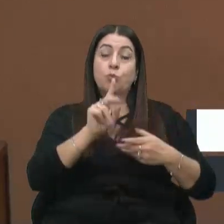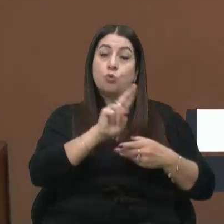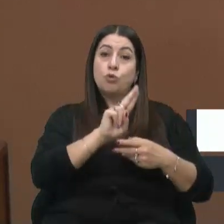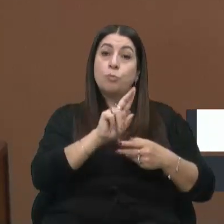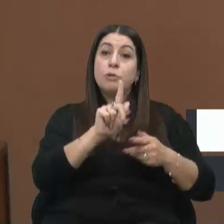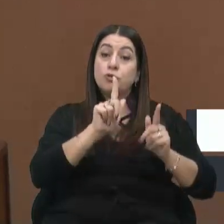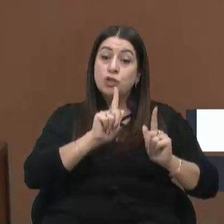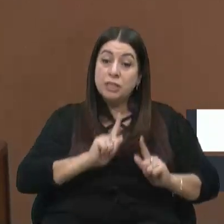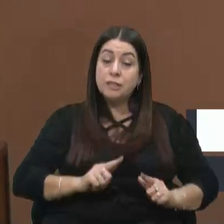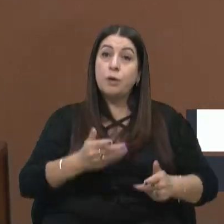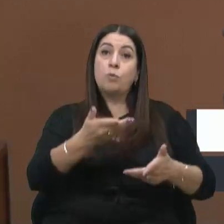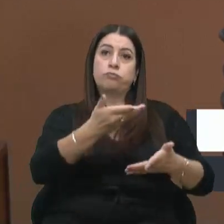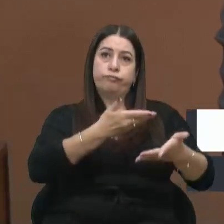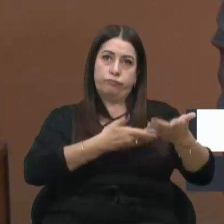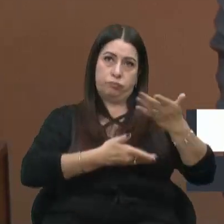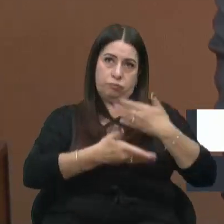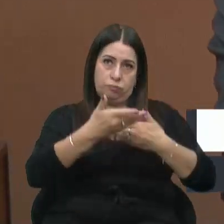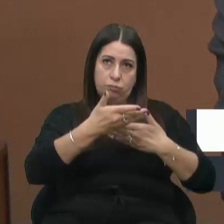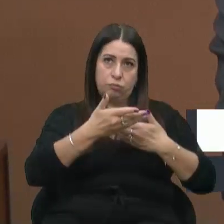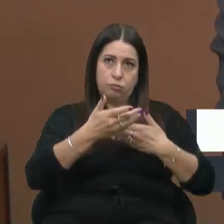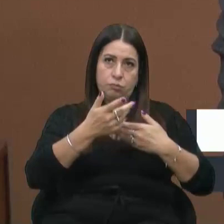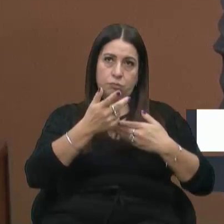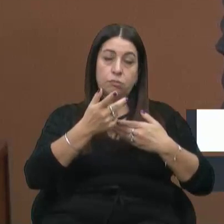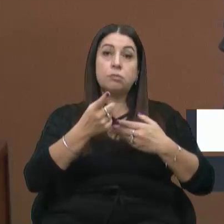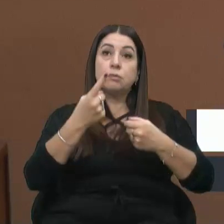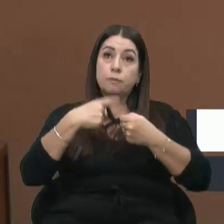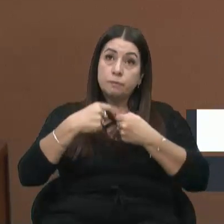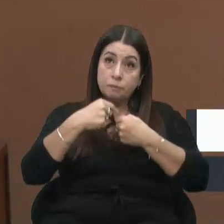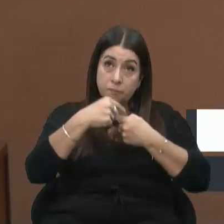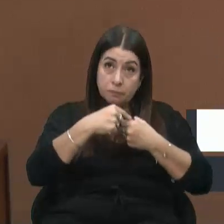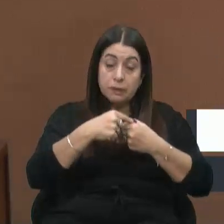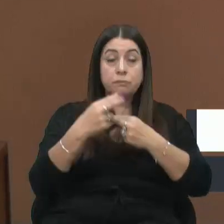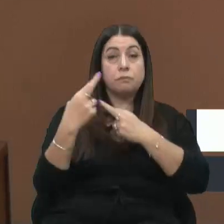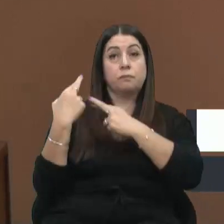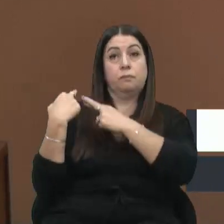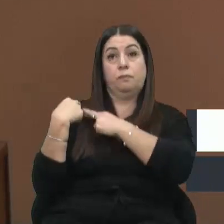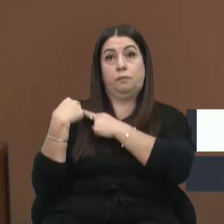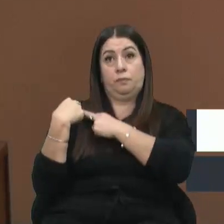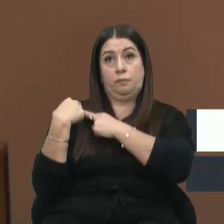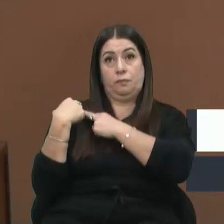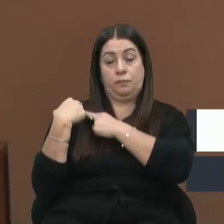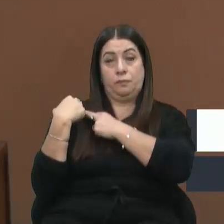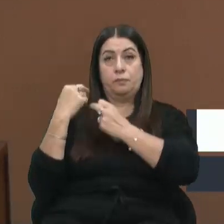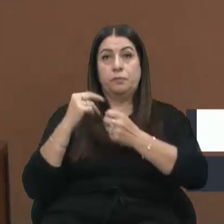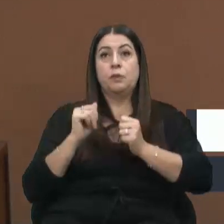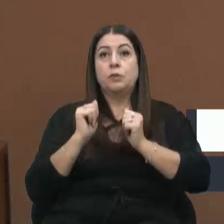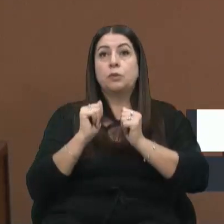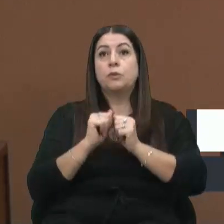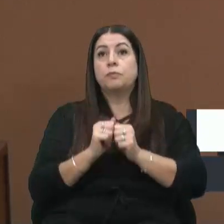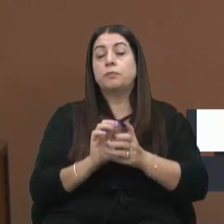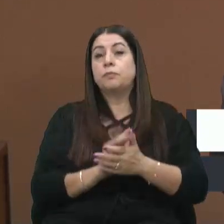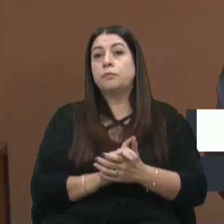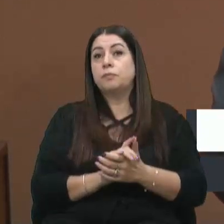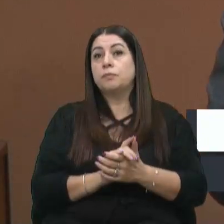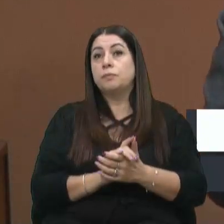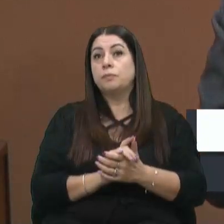compartilhada que o município tem a responsabilidade jus